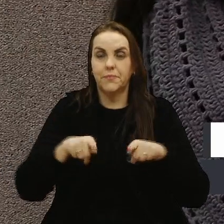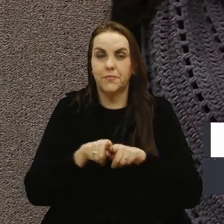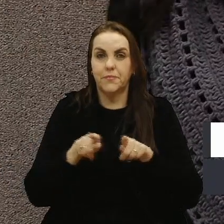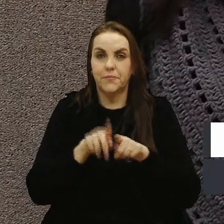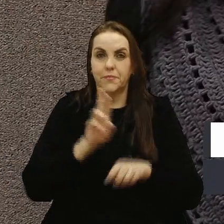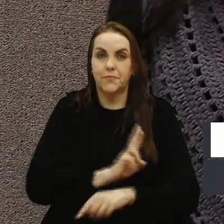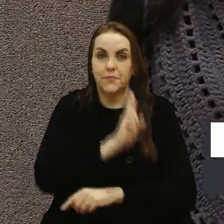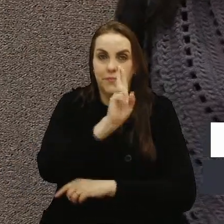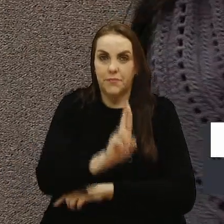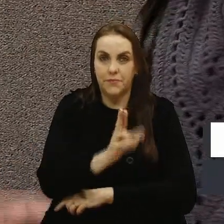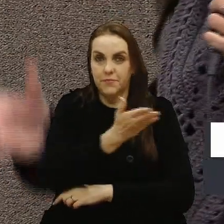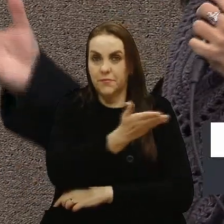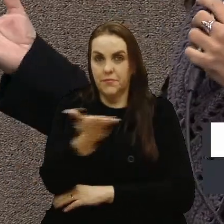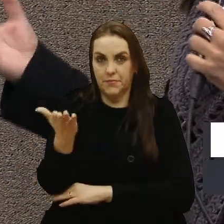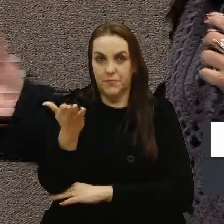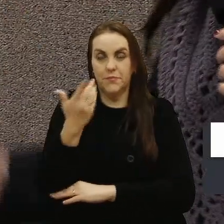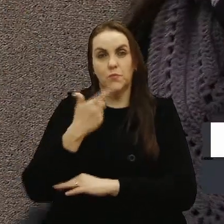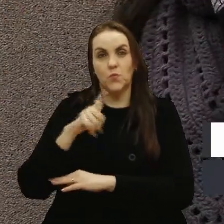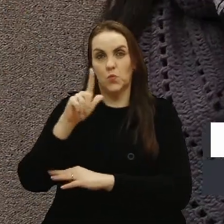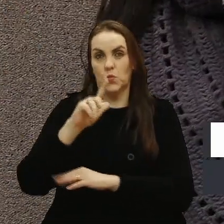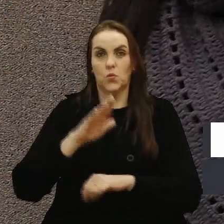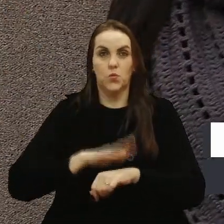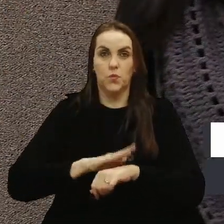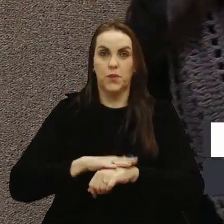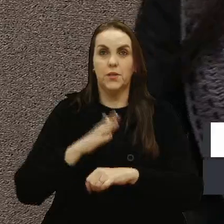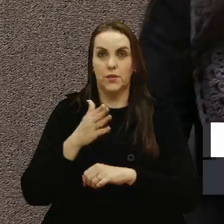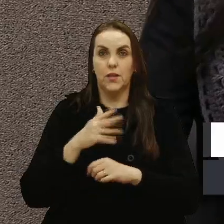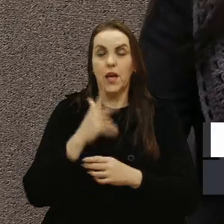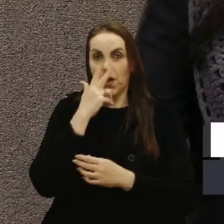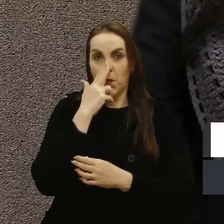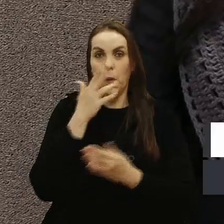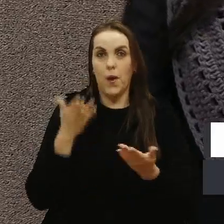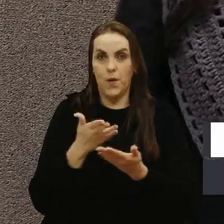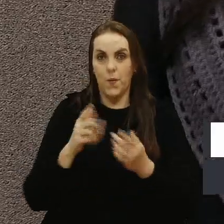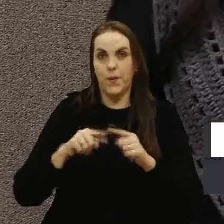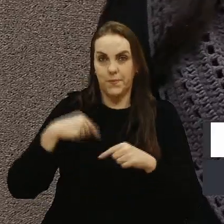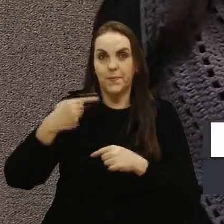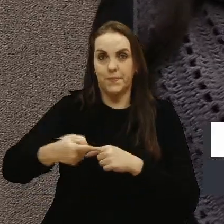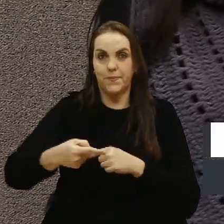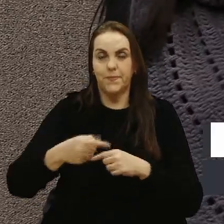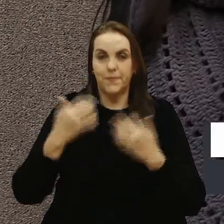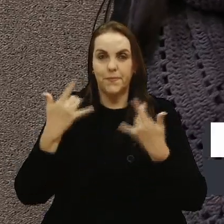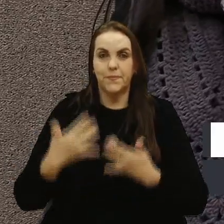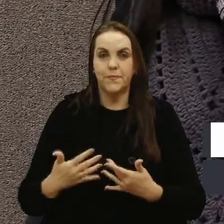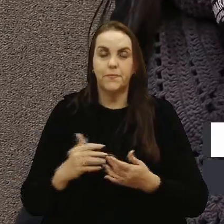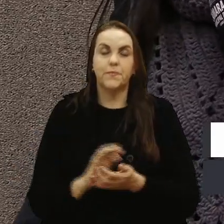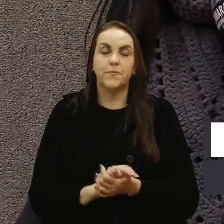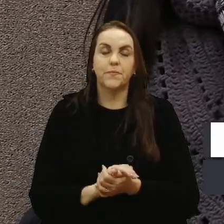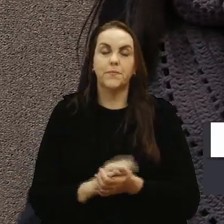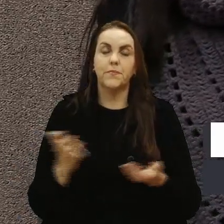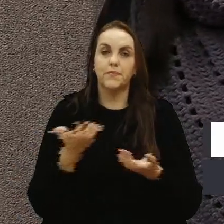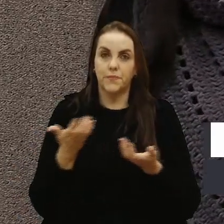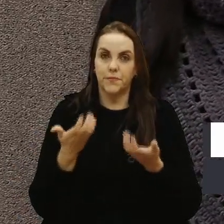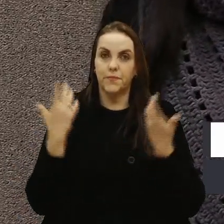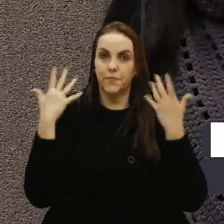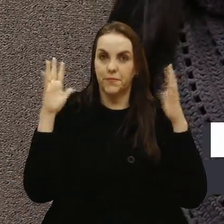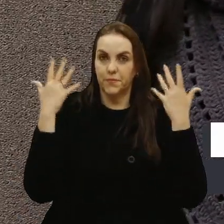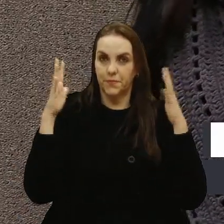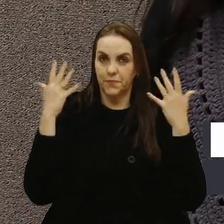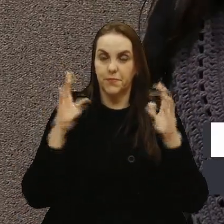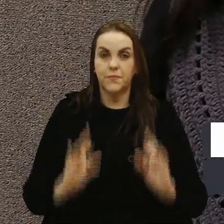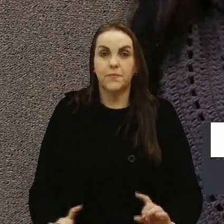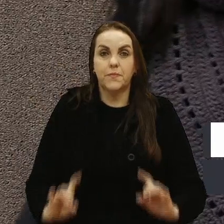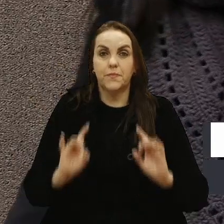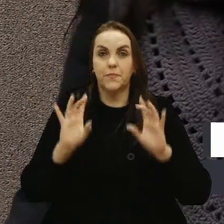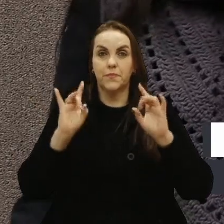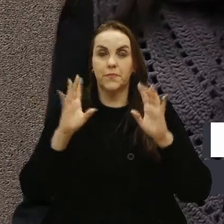representante de vocês em outras instâncias, como é o caso do que a gente vai falar em seguida. Mas eu quero aqui fazer um voto de congratulações, em especial